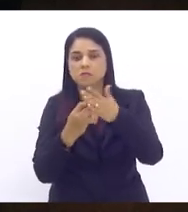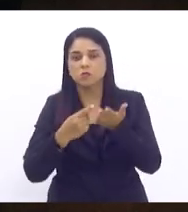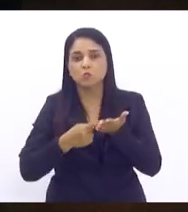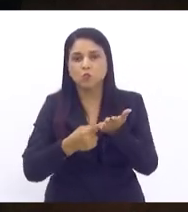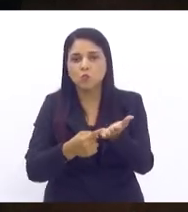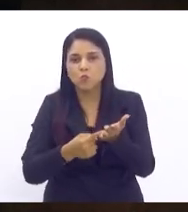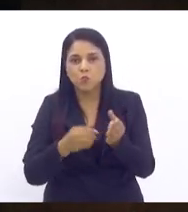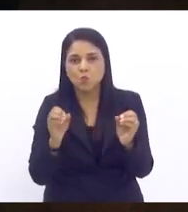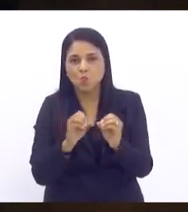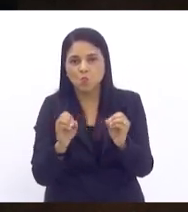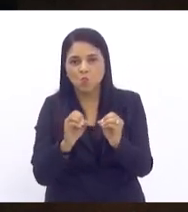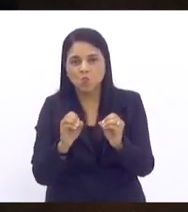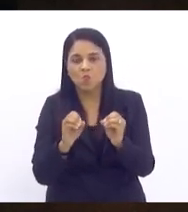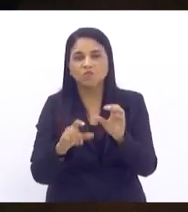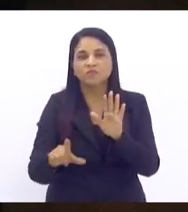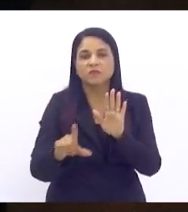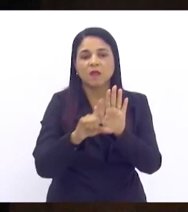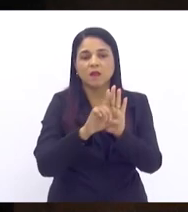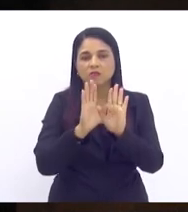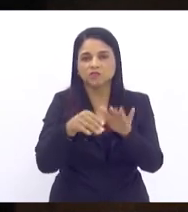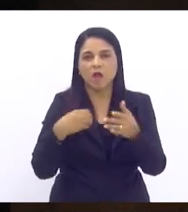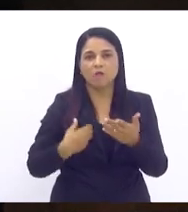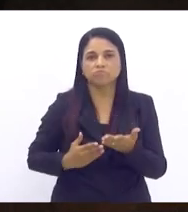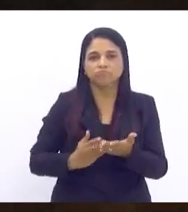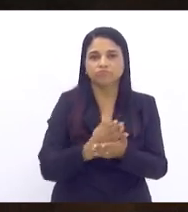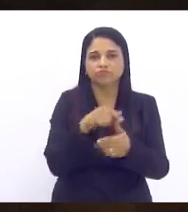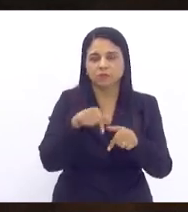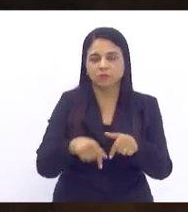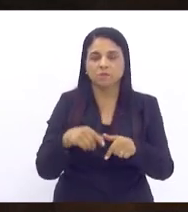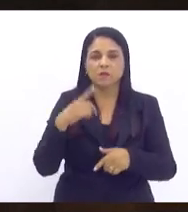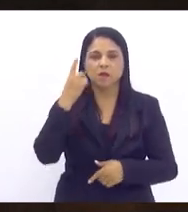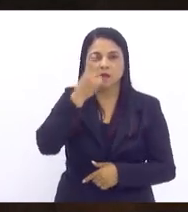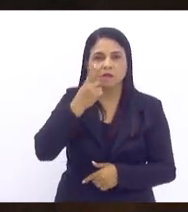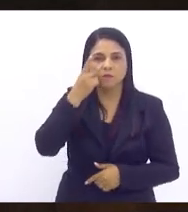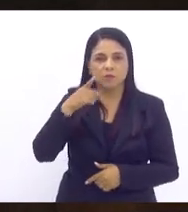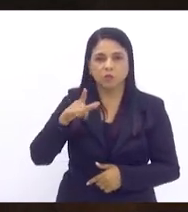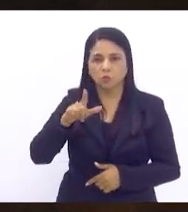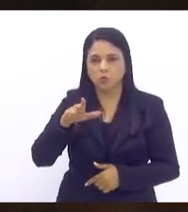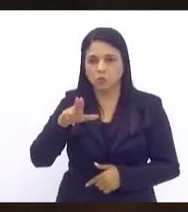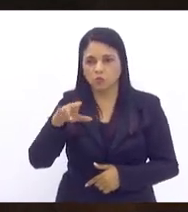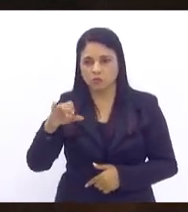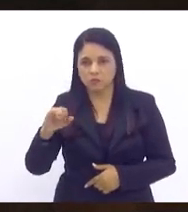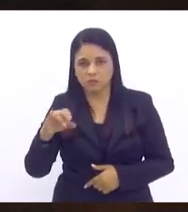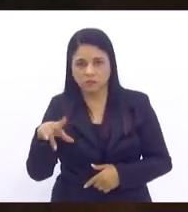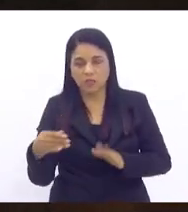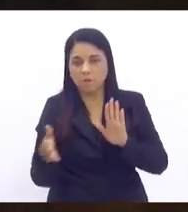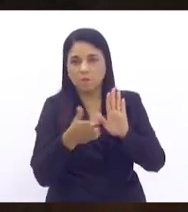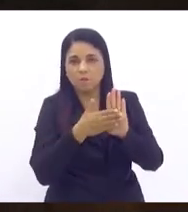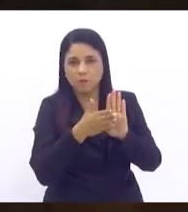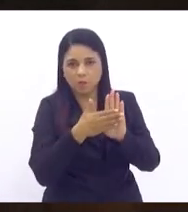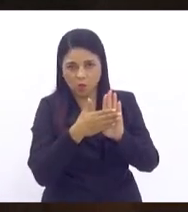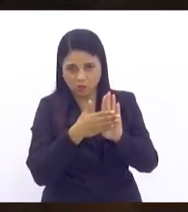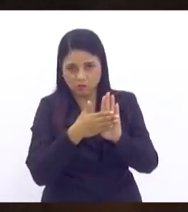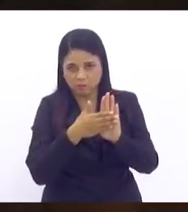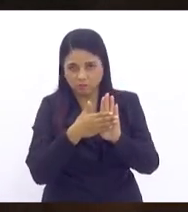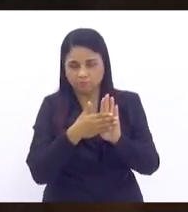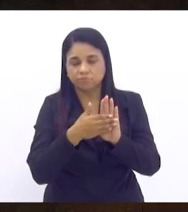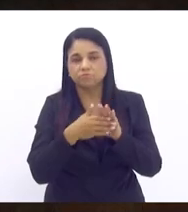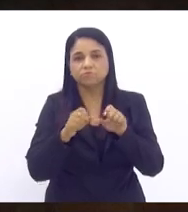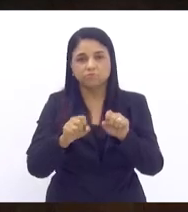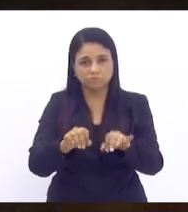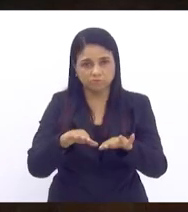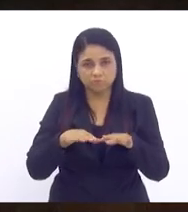previsto na lei aprovada por essa casa de autoria da deputada Lucinha. Então, essa é a presente proposta que a gente traz ao plenário, e a gente conta